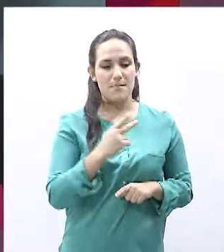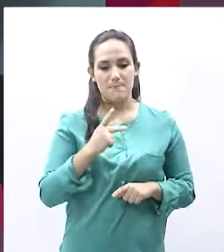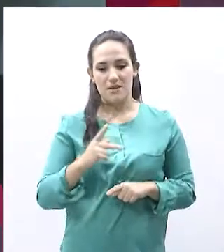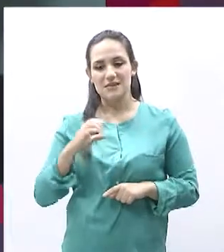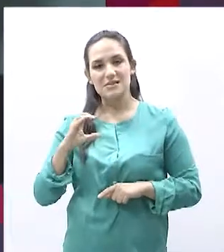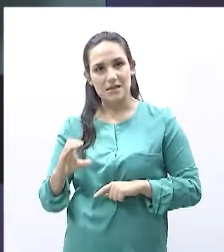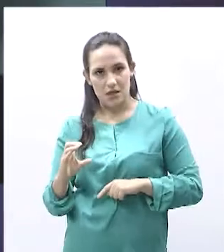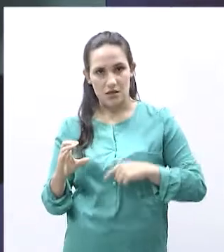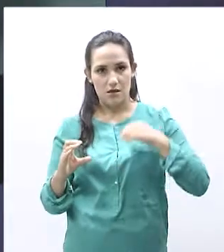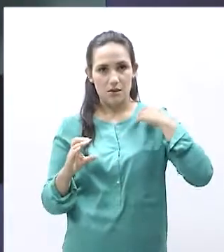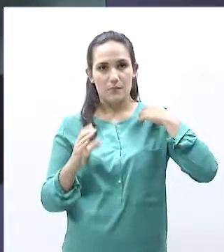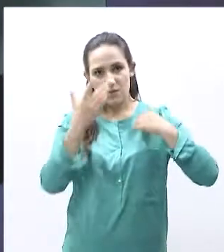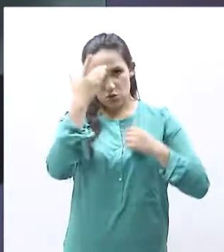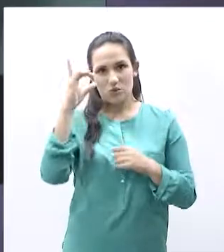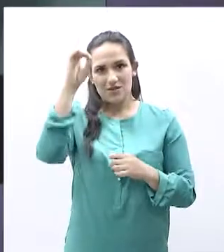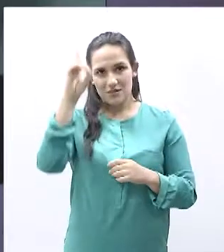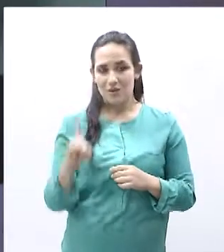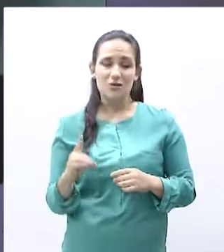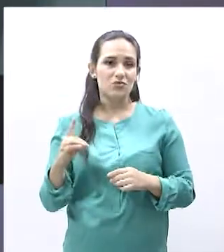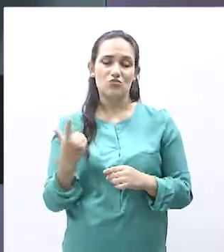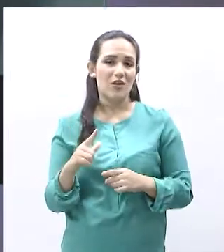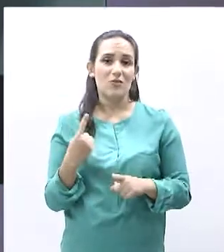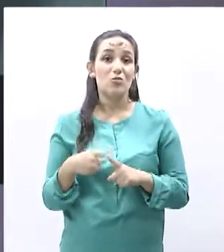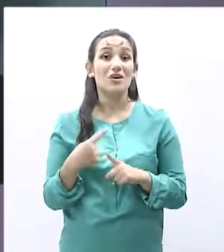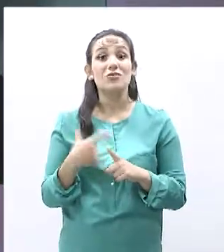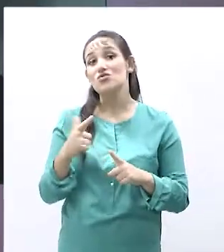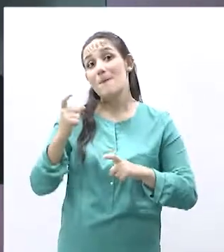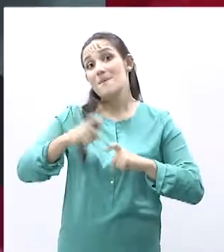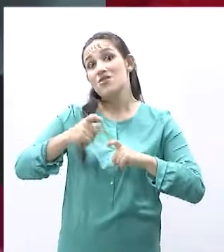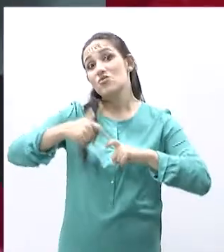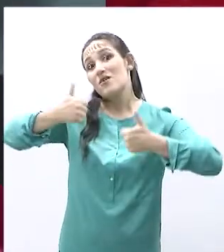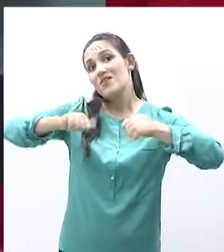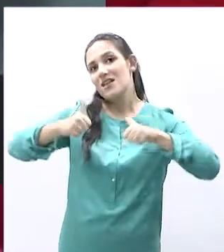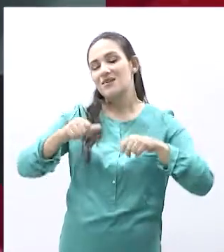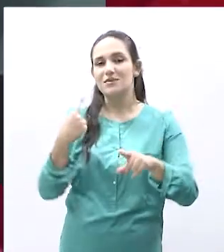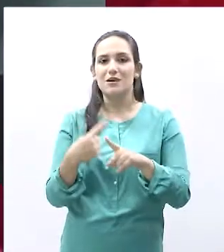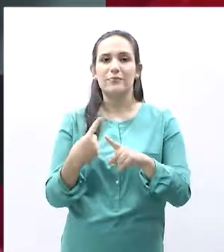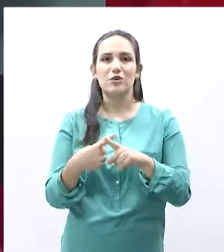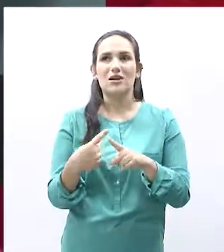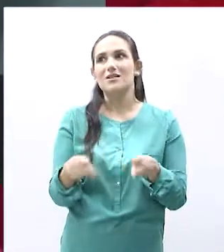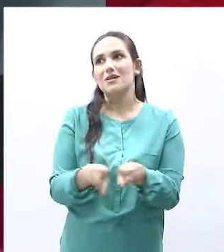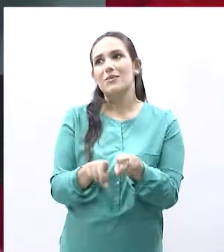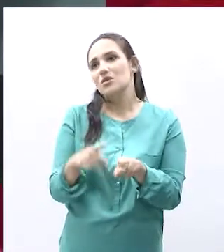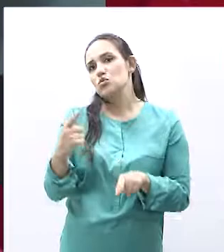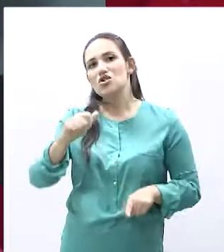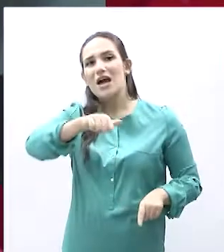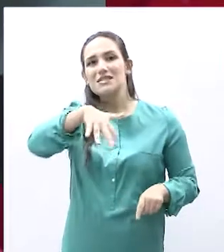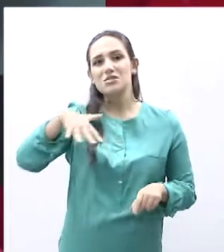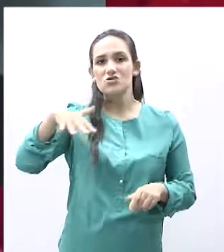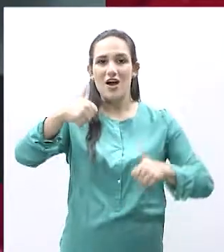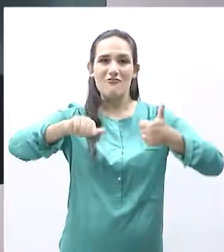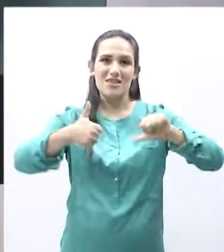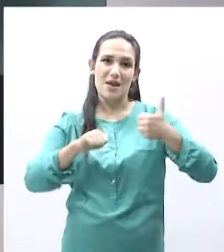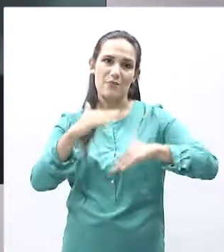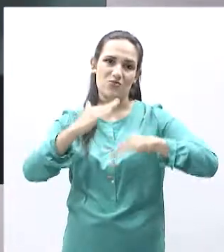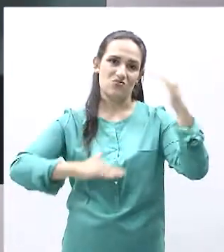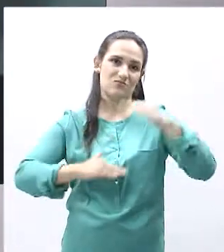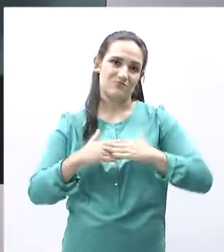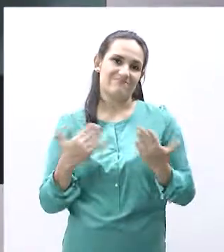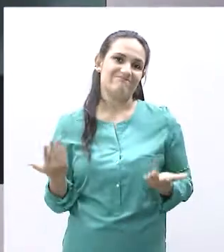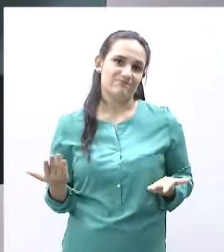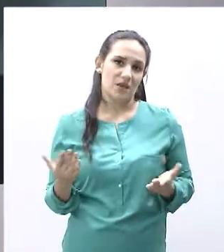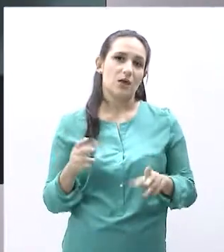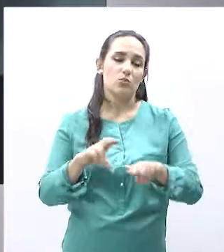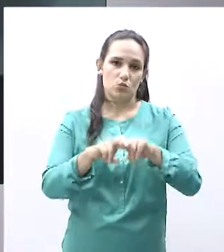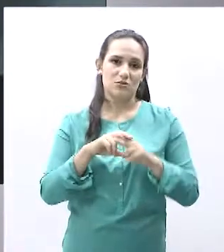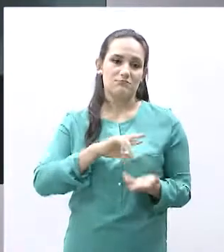as antecipações, porque não tinha perícia médica, não tinha perícia de assistente social. Então, nós tivemos essas negativas por conta